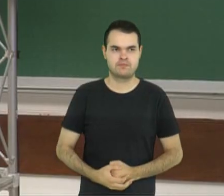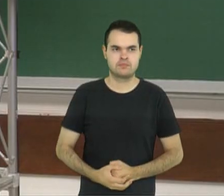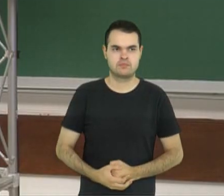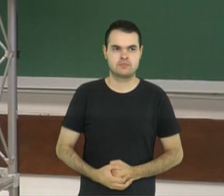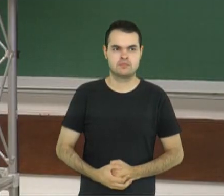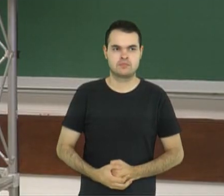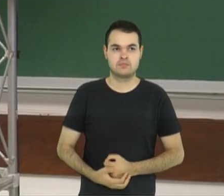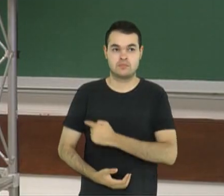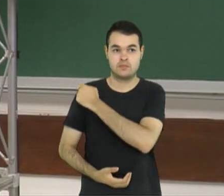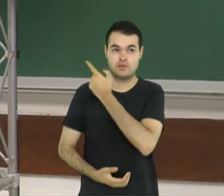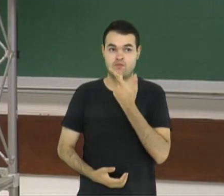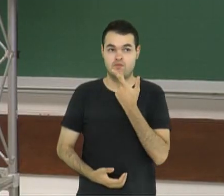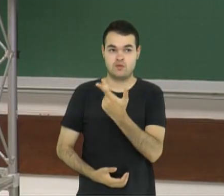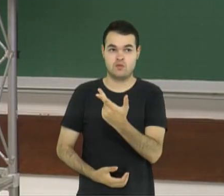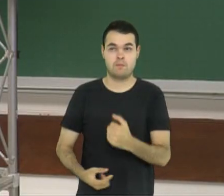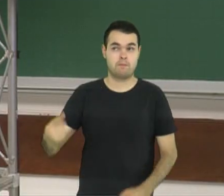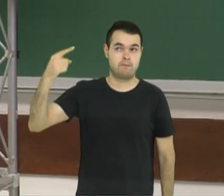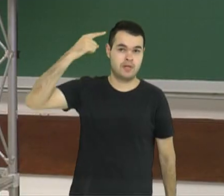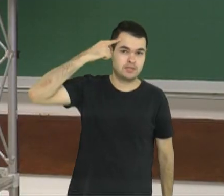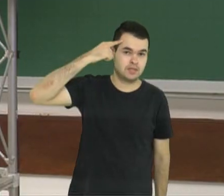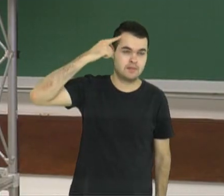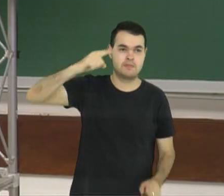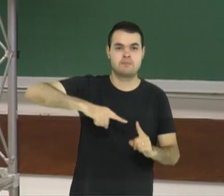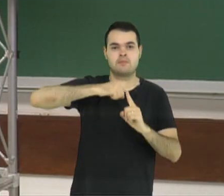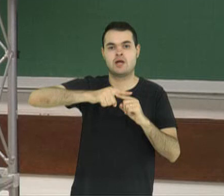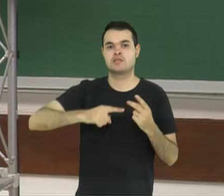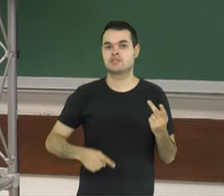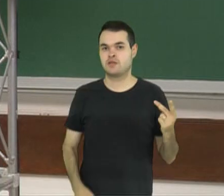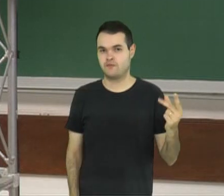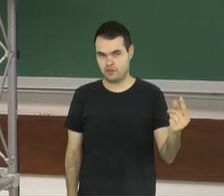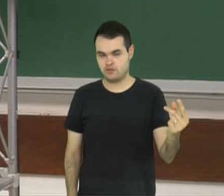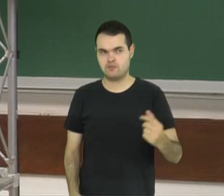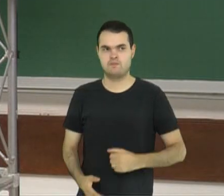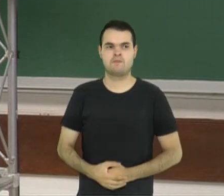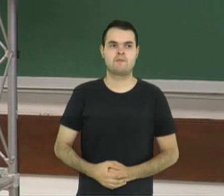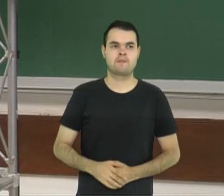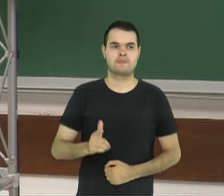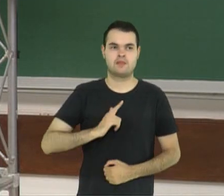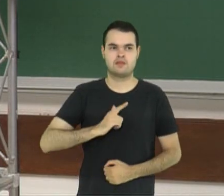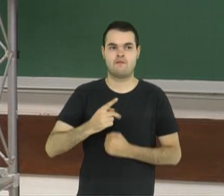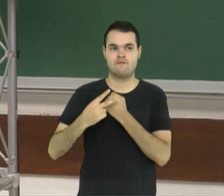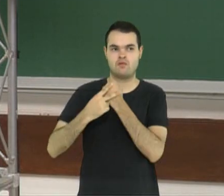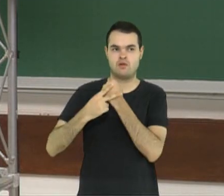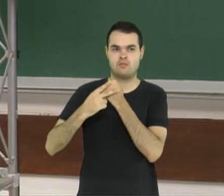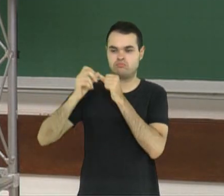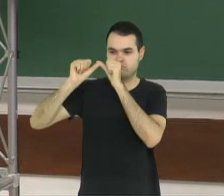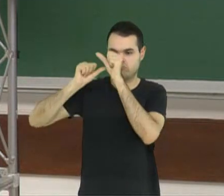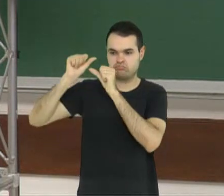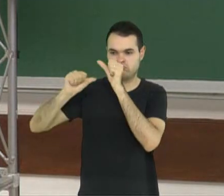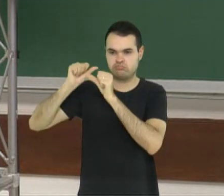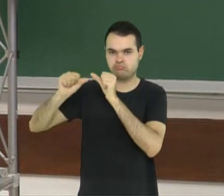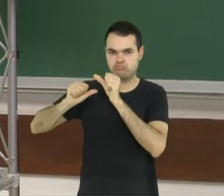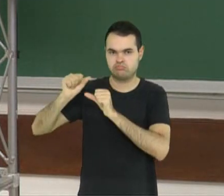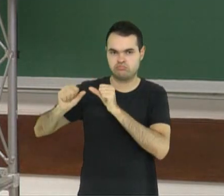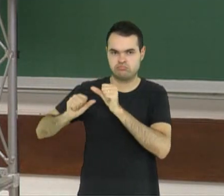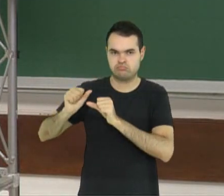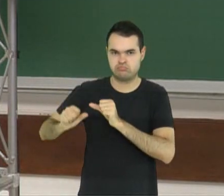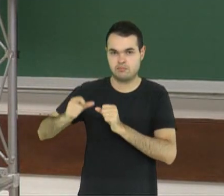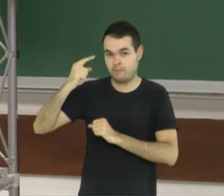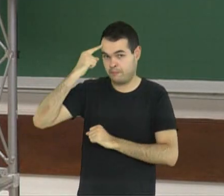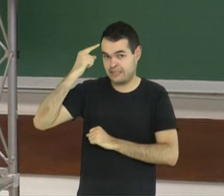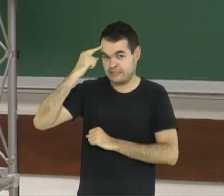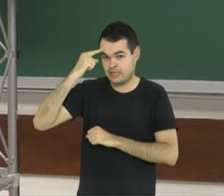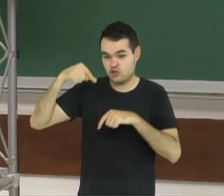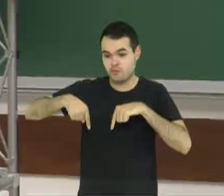falar para vocês. Pensar mais infinitivo. Então, aqui vai estar um verbo conjugado. Olha lá, vamos conjugar o verbo pensar